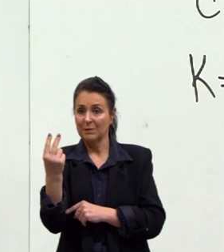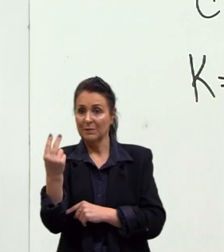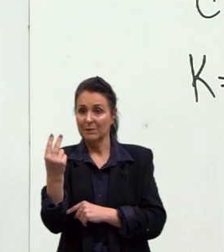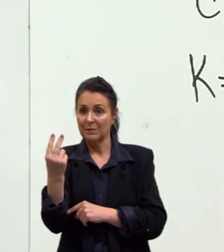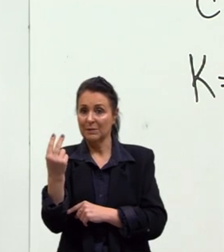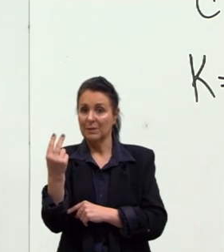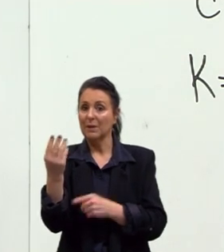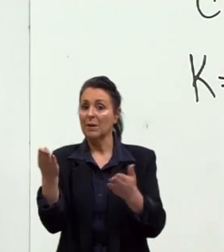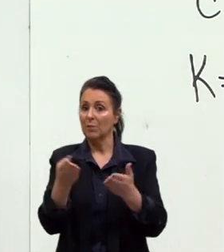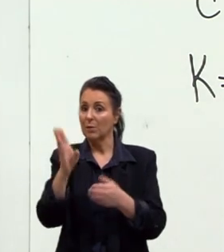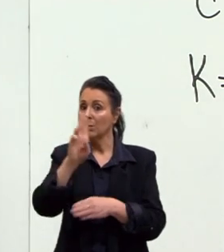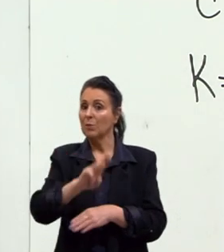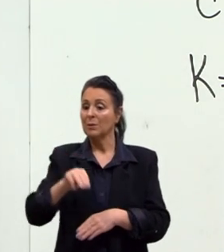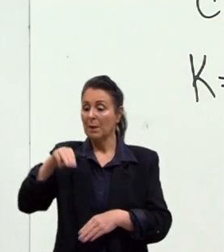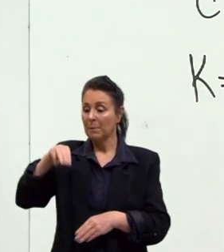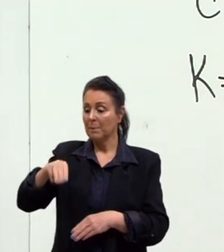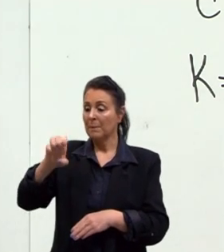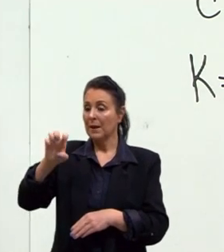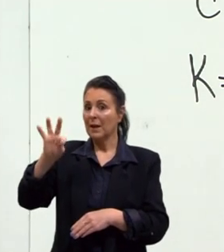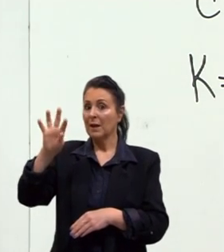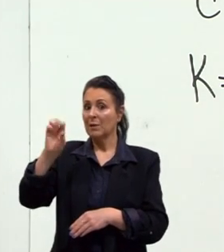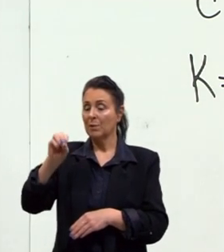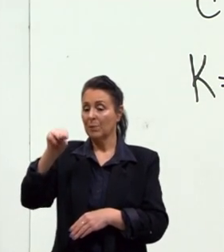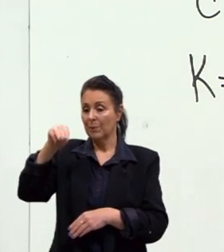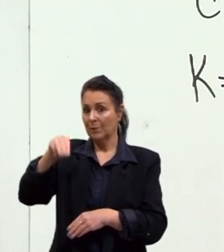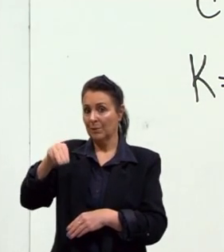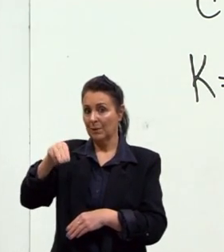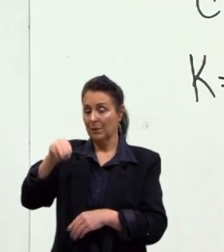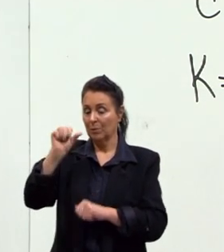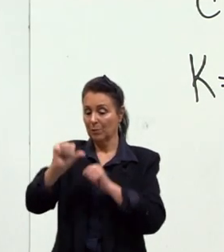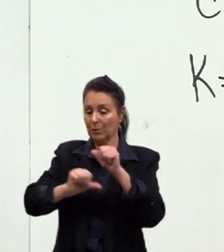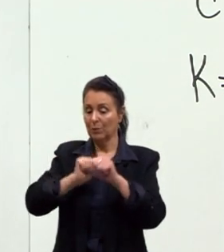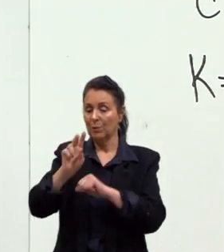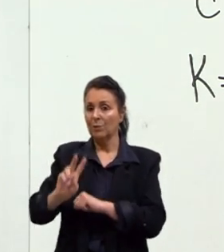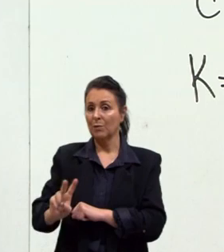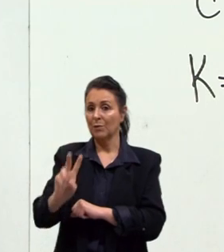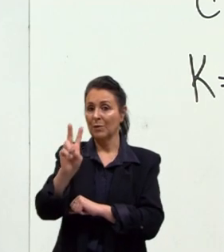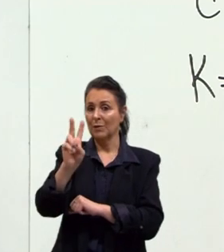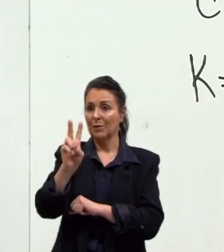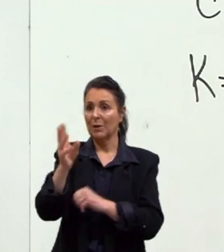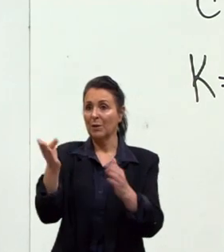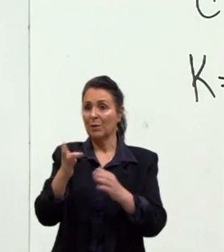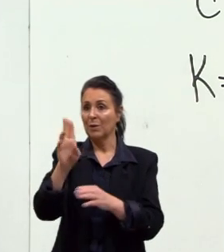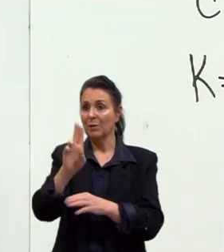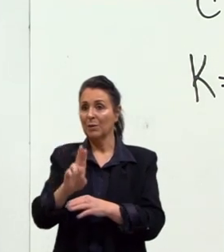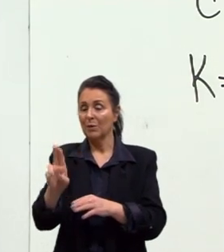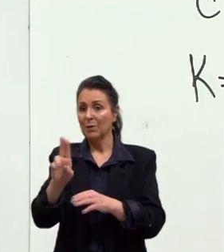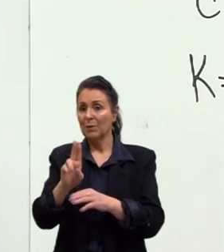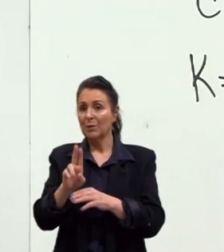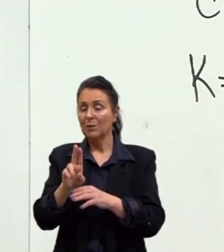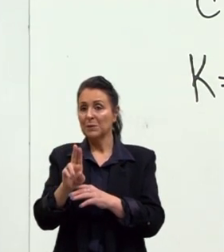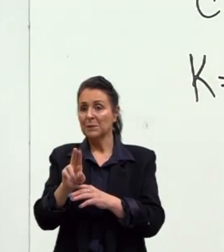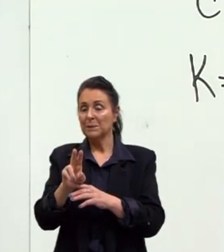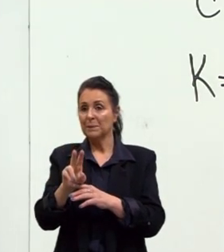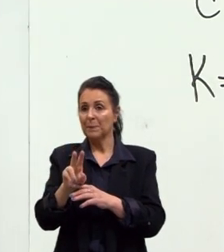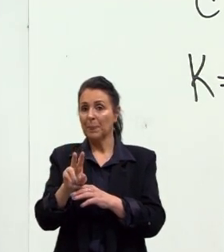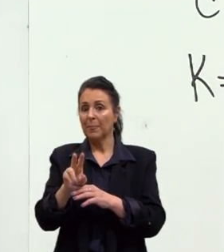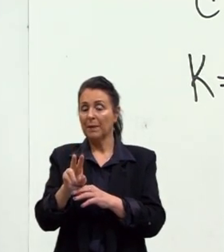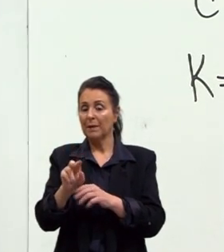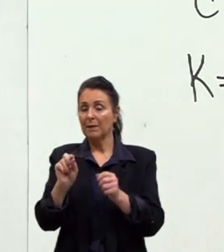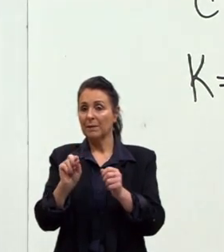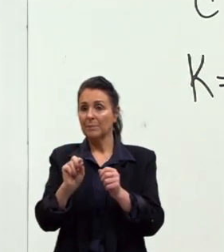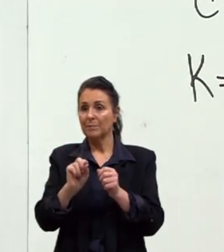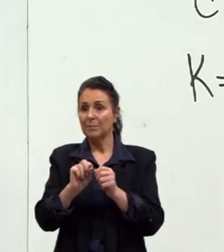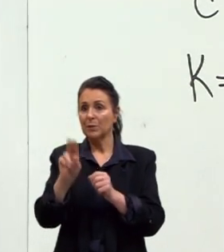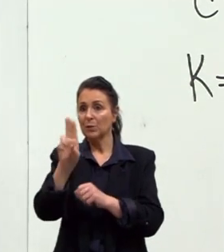aqui é metros né Tá então ficou esse valor aqui agora a gente pode colocar esses valores aqui nessa nessa relação